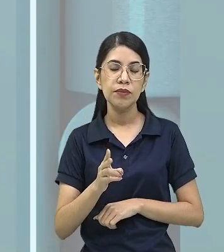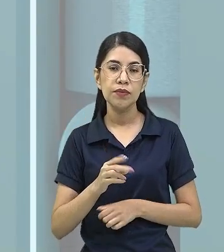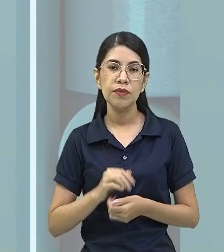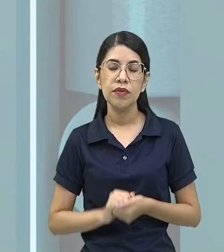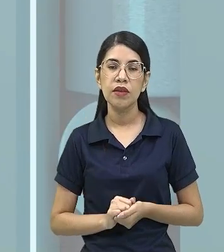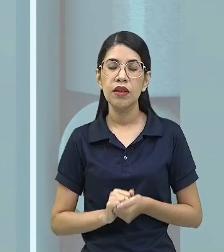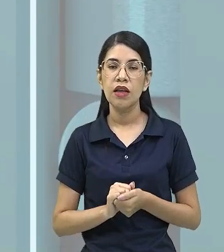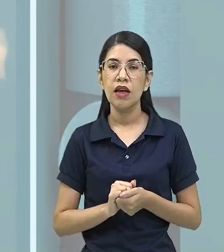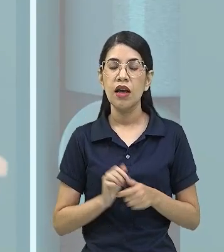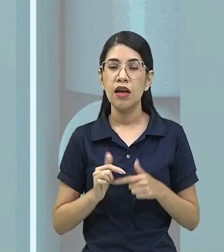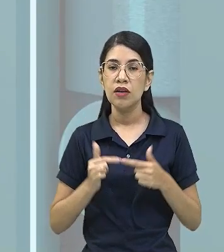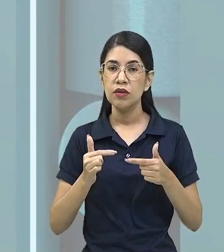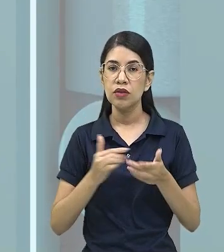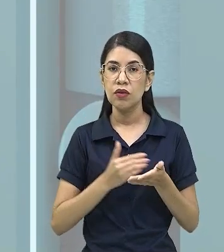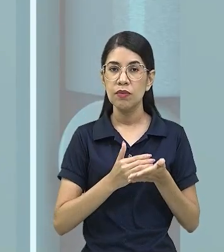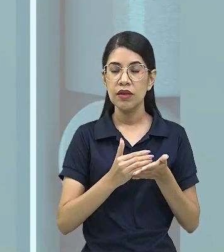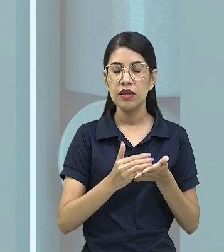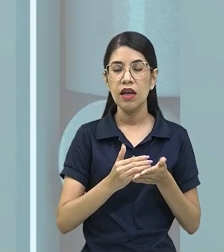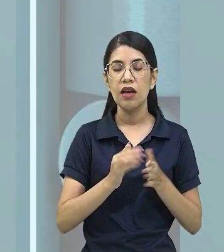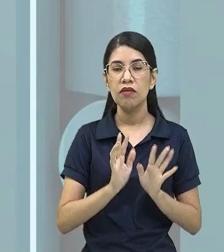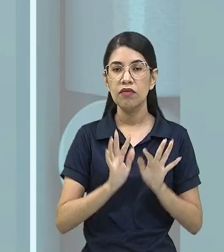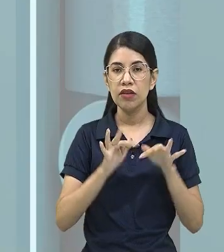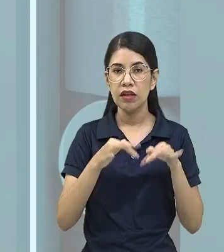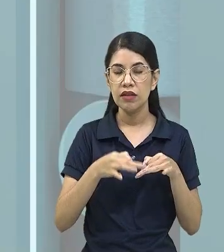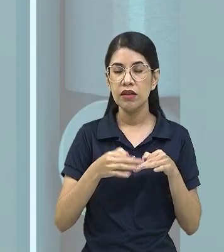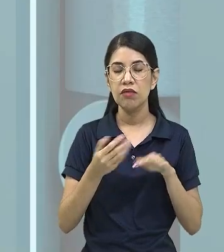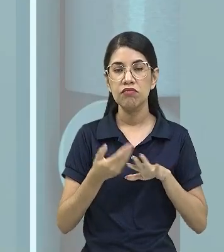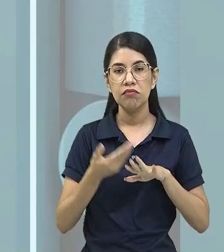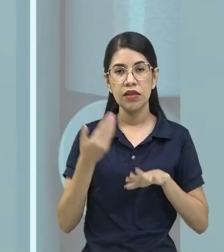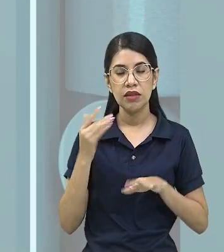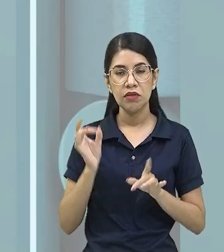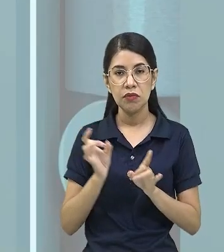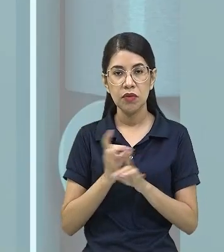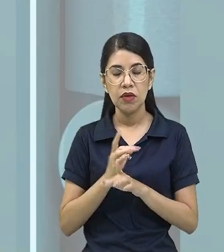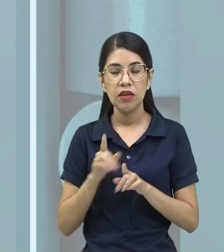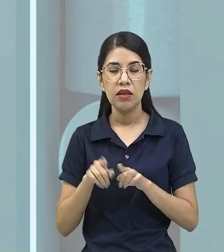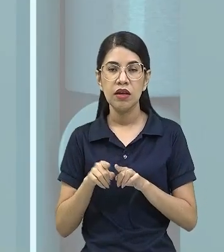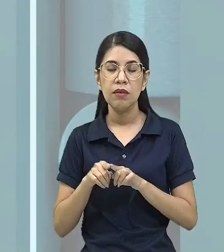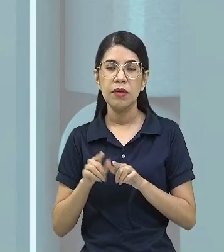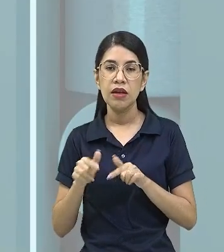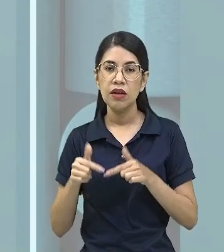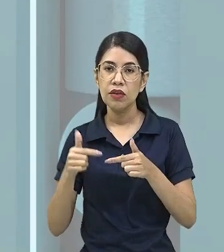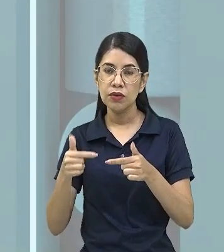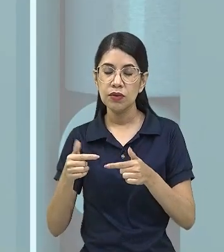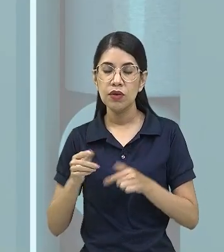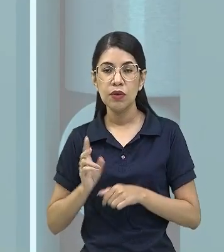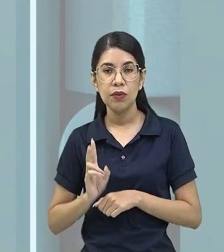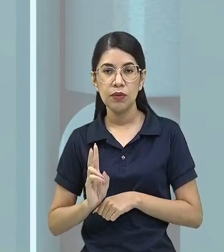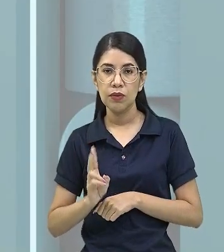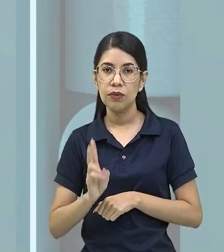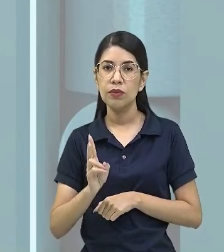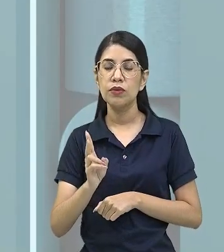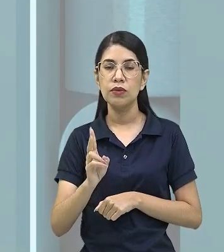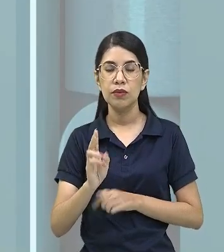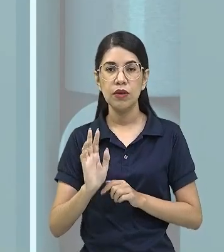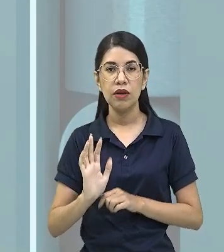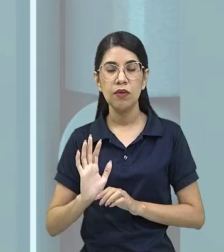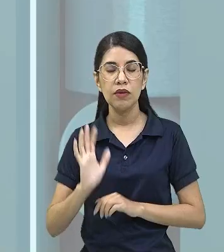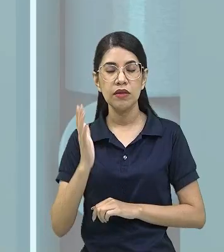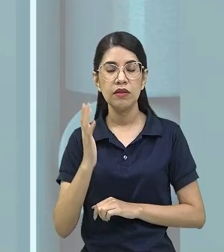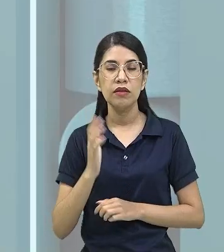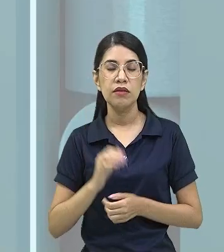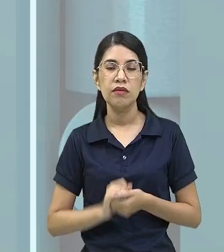que começaram e finalizaram no passado, mas também nós vimos ações que davam essa ideia de continuidade, né?